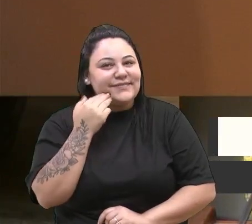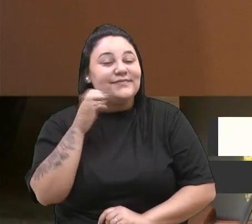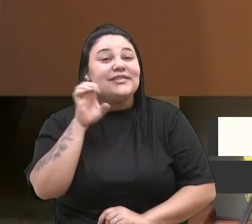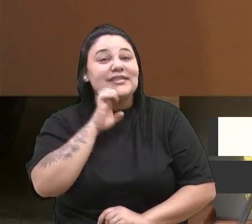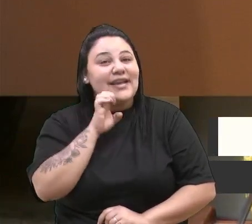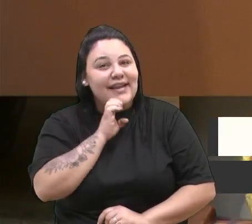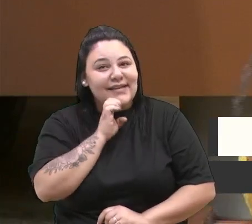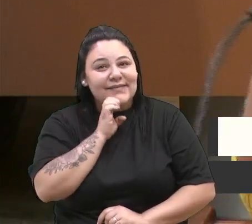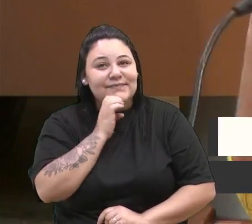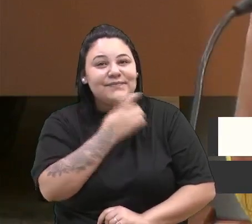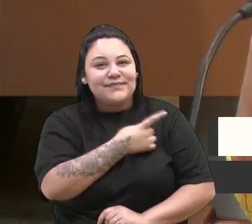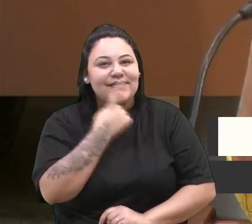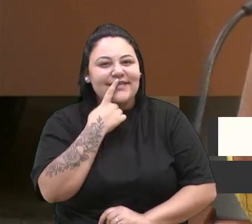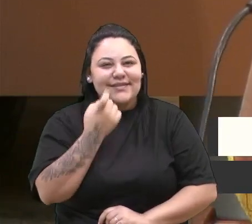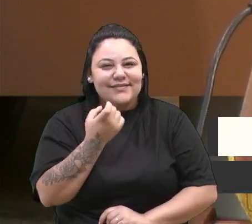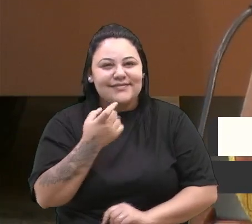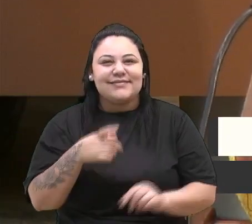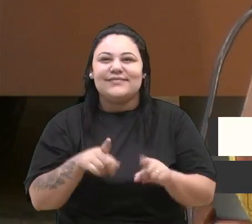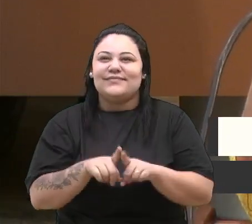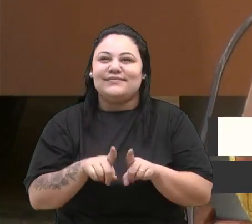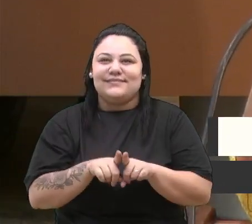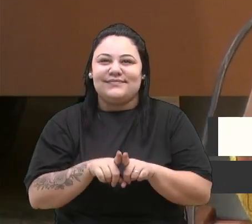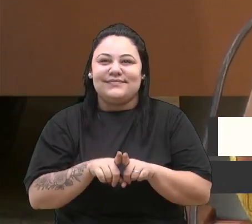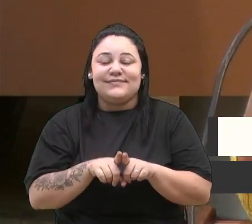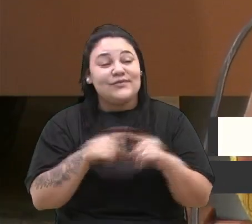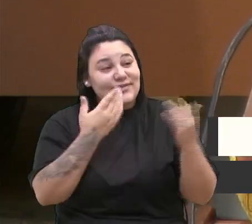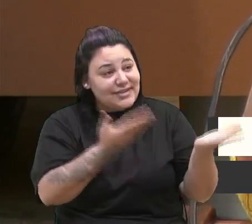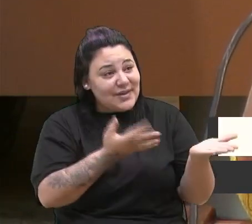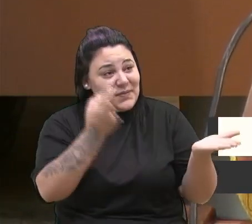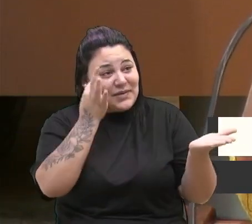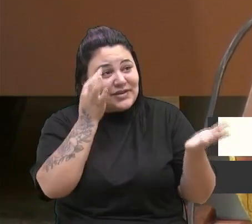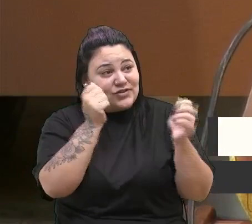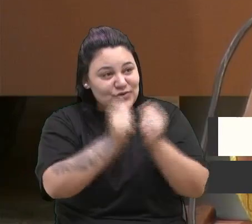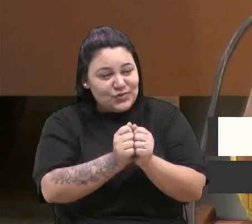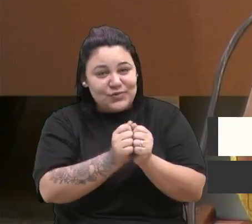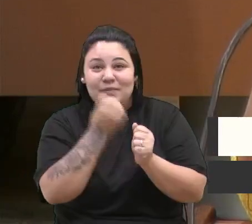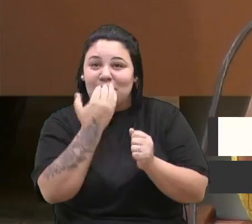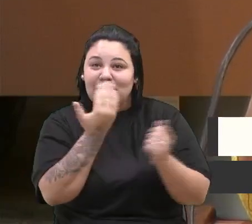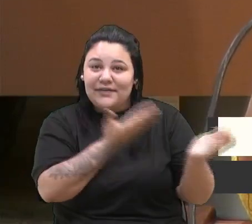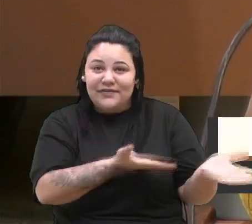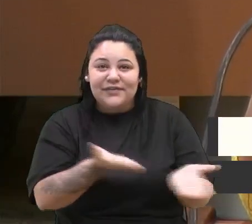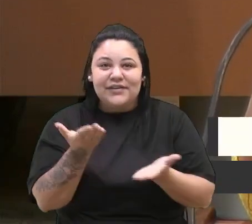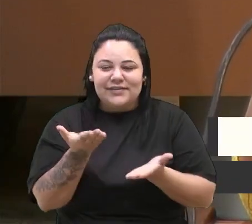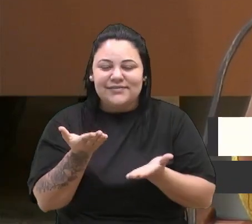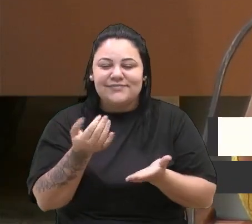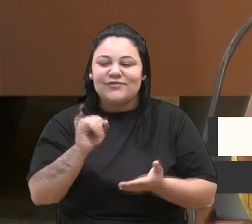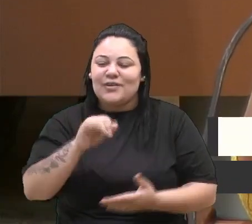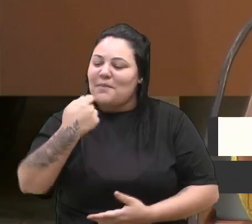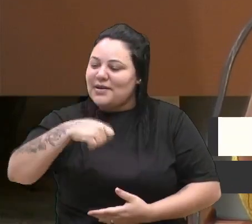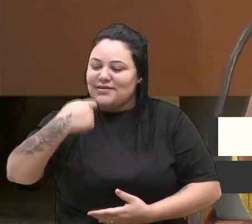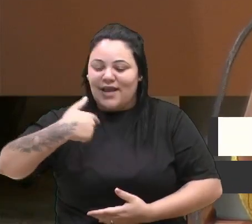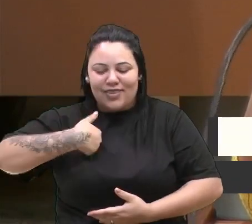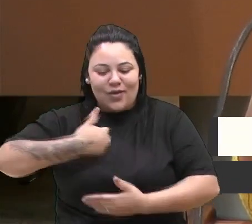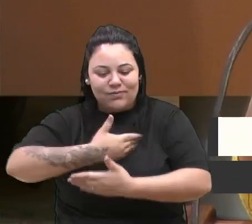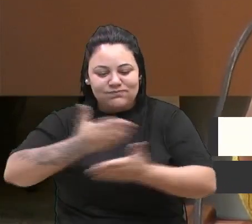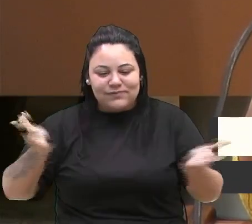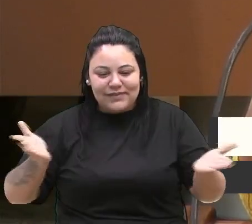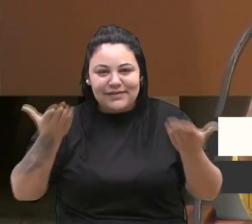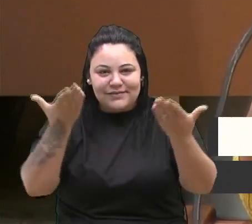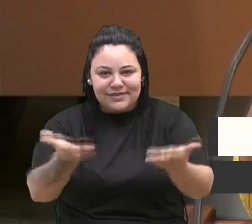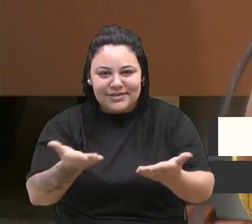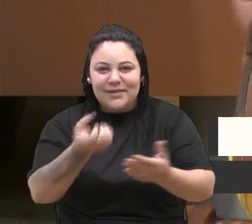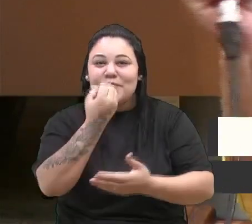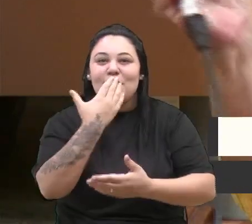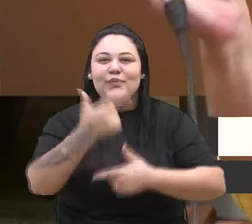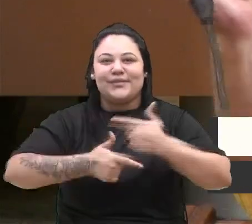Estela e a Rose, que você esteja aqui. Seja muito bem-vinda. O que precisar da gente, estamos à disposição. Tá bom? Bom